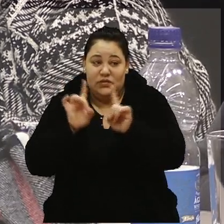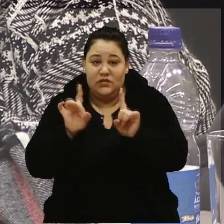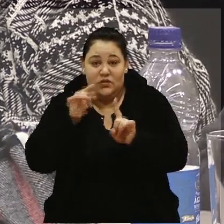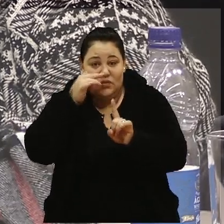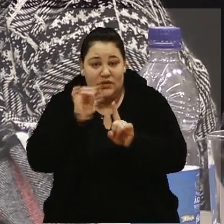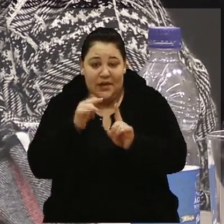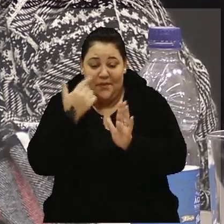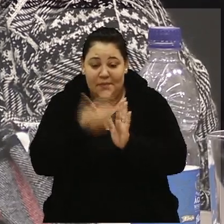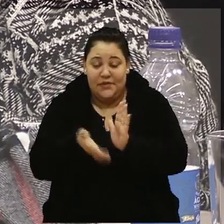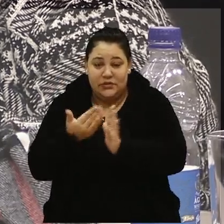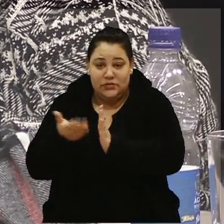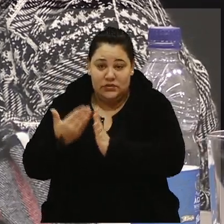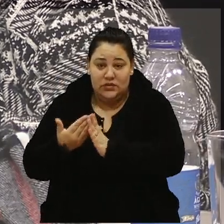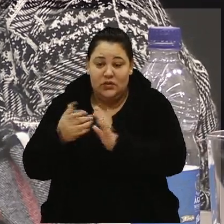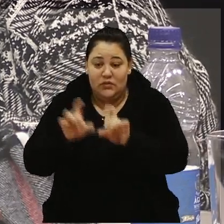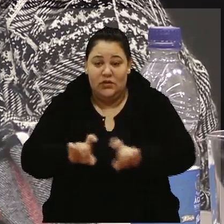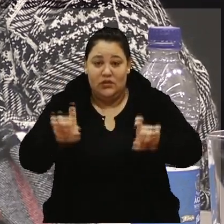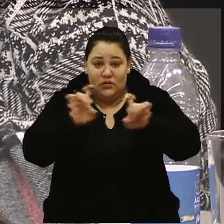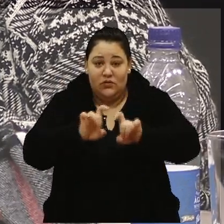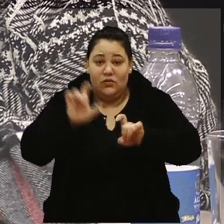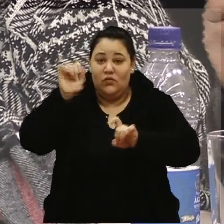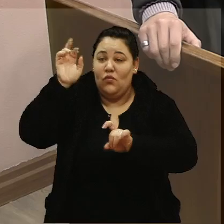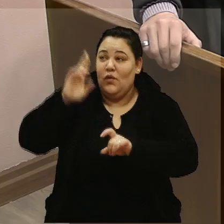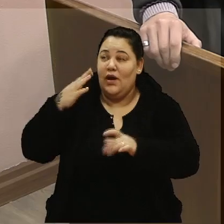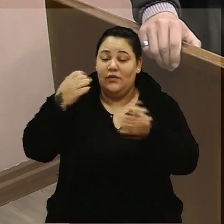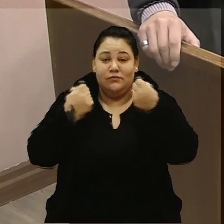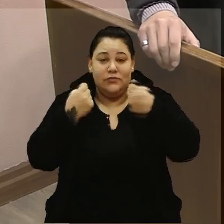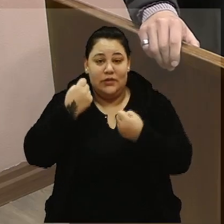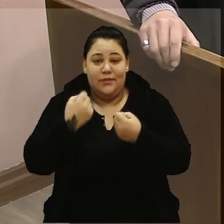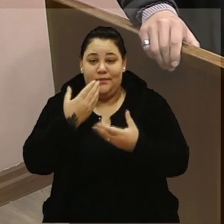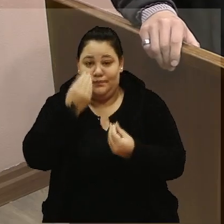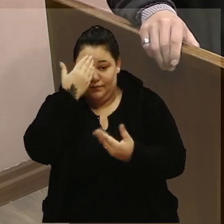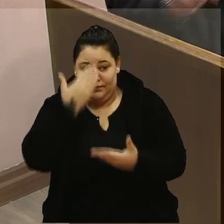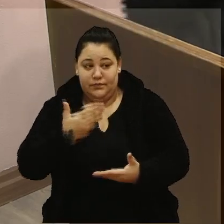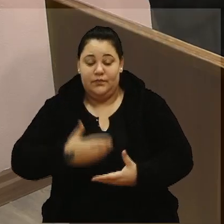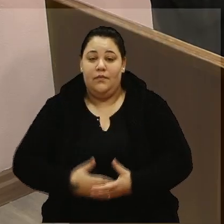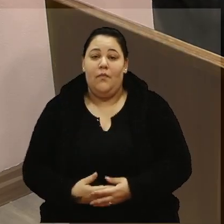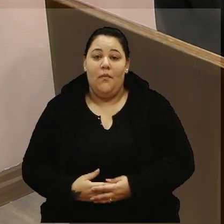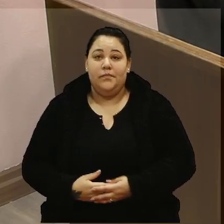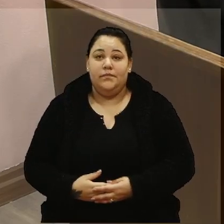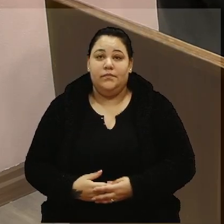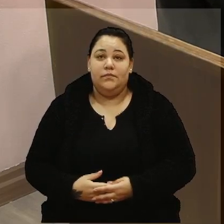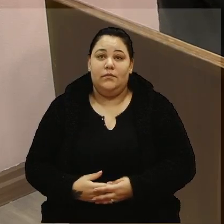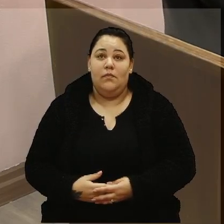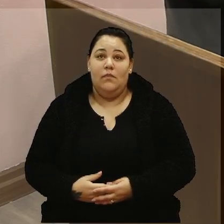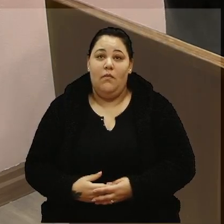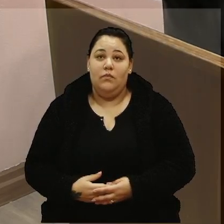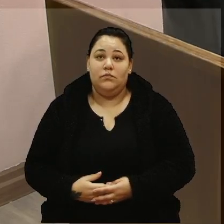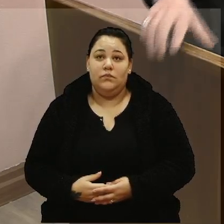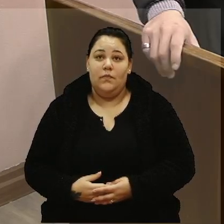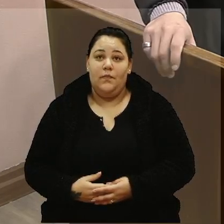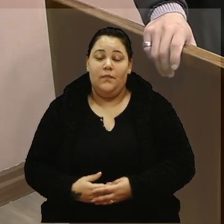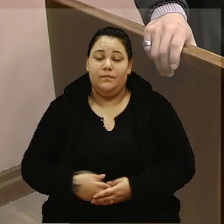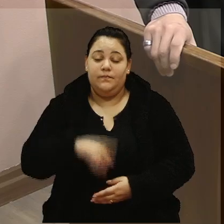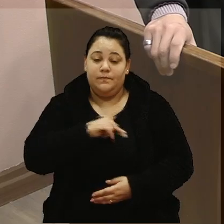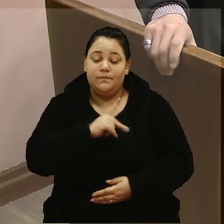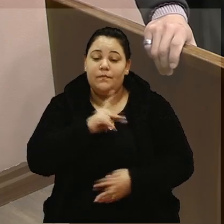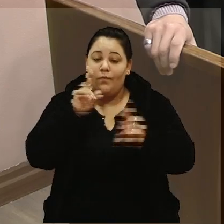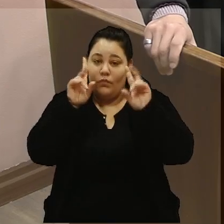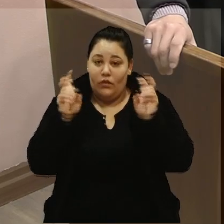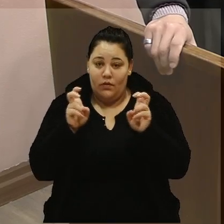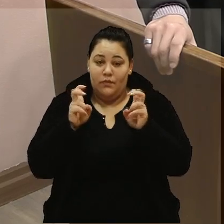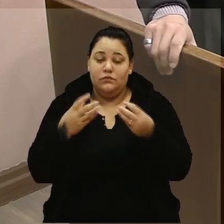computador, um ar-condicionado e um carro, né? Obrigado. Nobre presidente, de fato é uma pauta de extrema